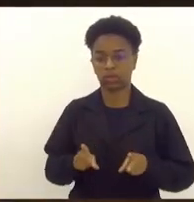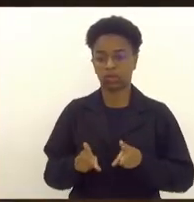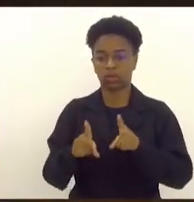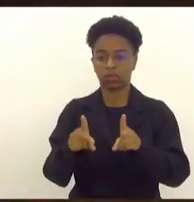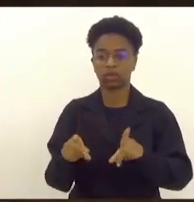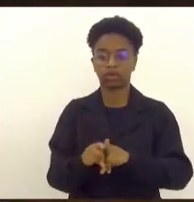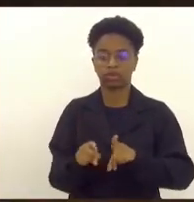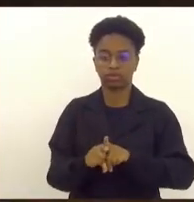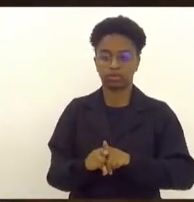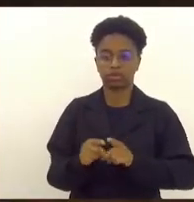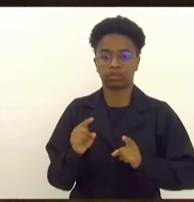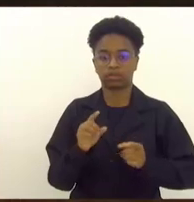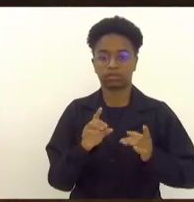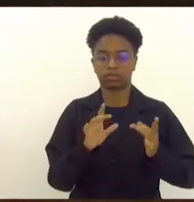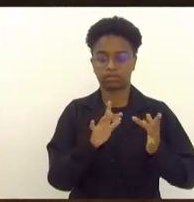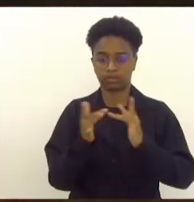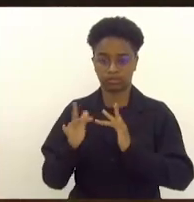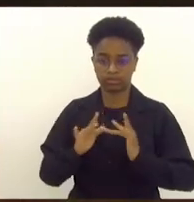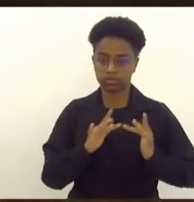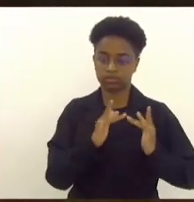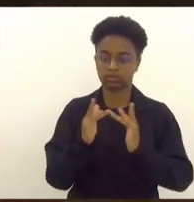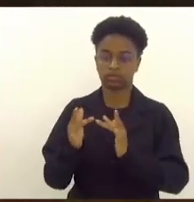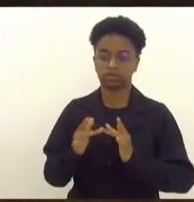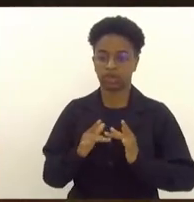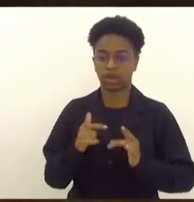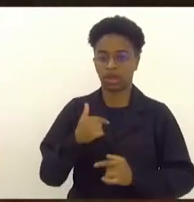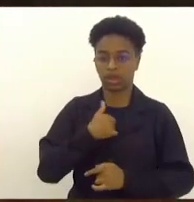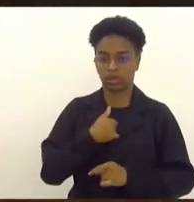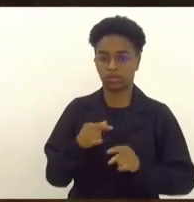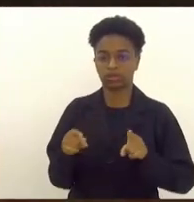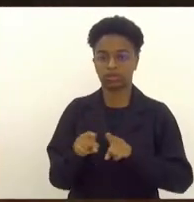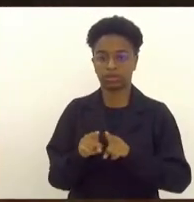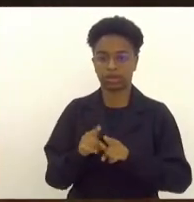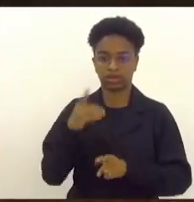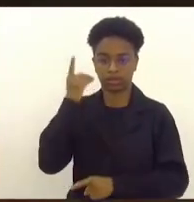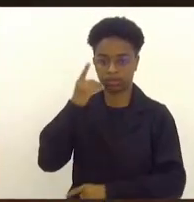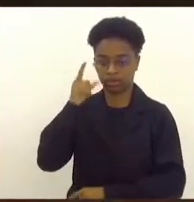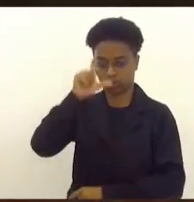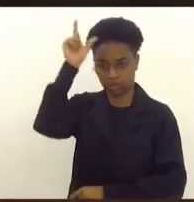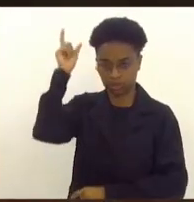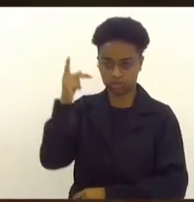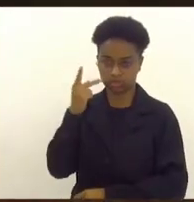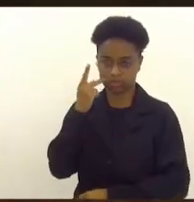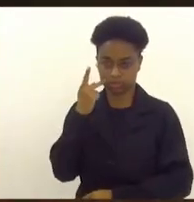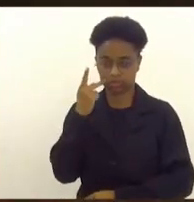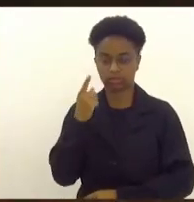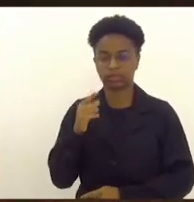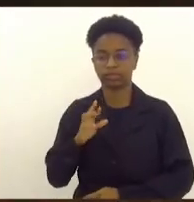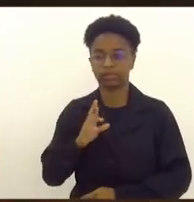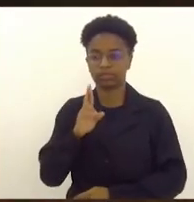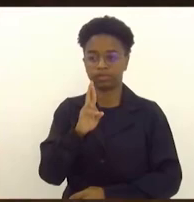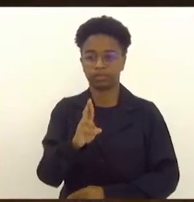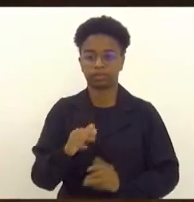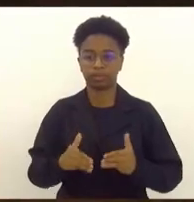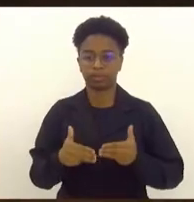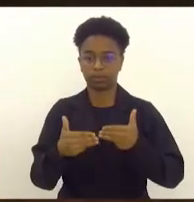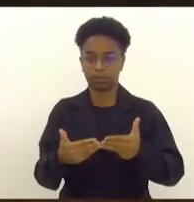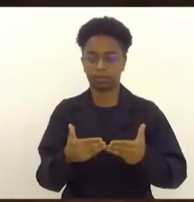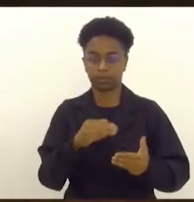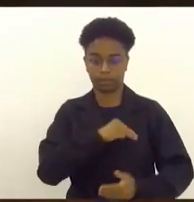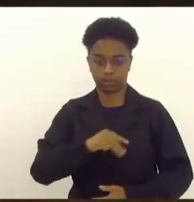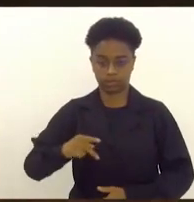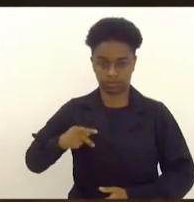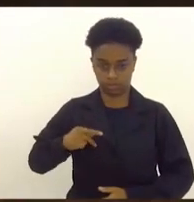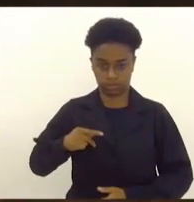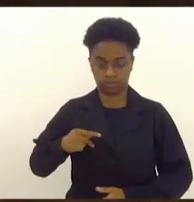articulação é feito por mim e pelo Deputado Luiz Paulo na representação do ministério público estadual